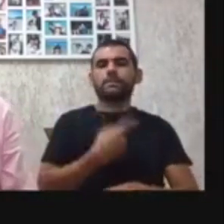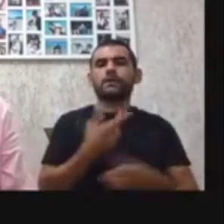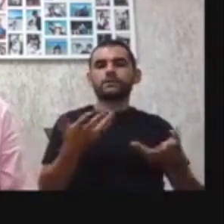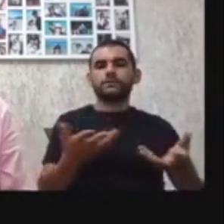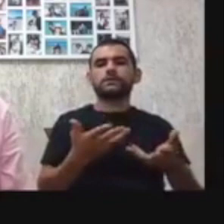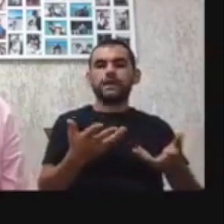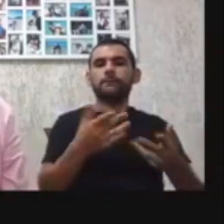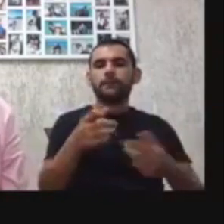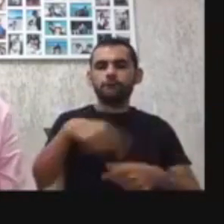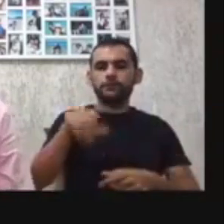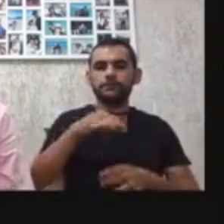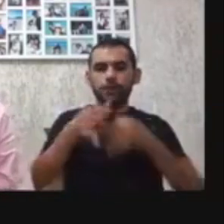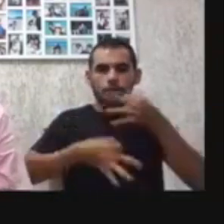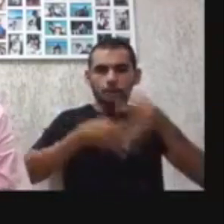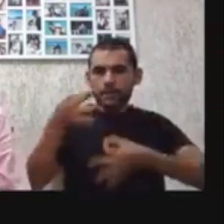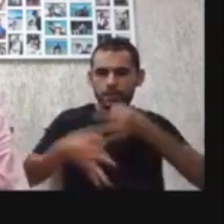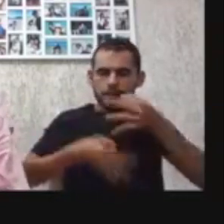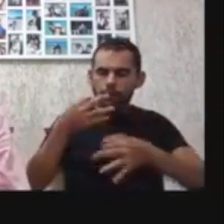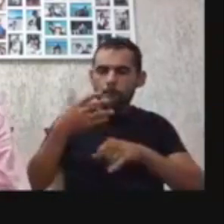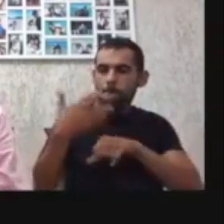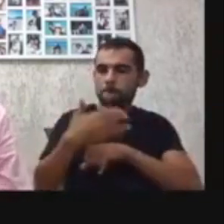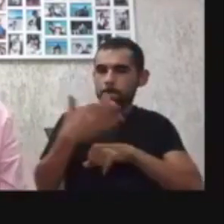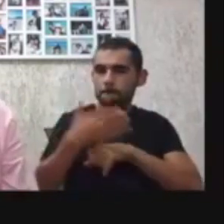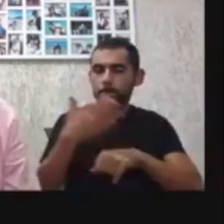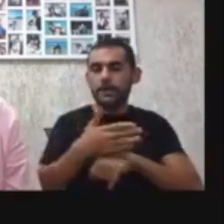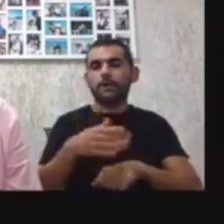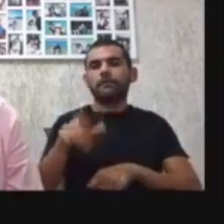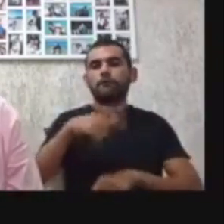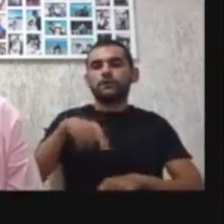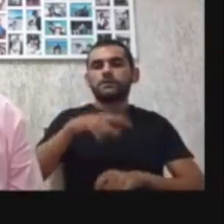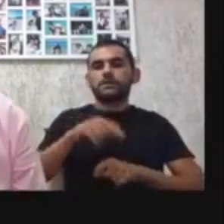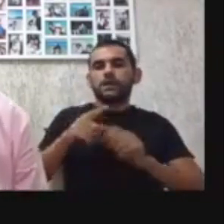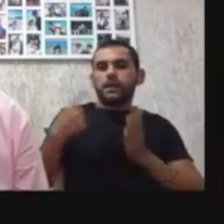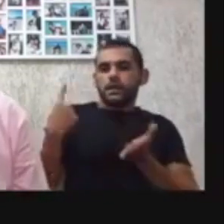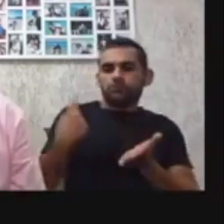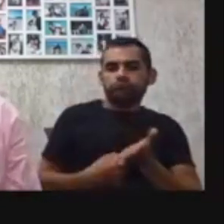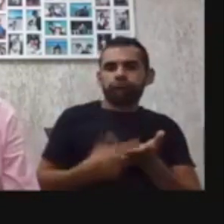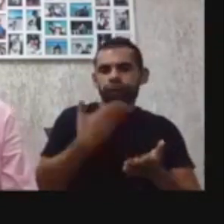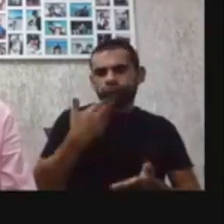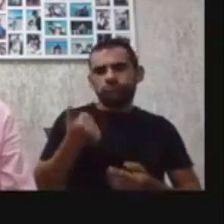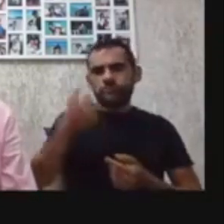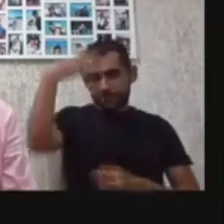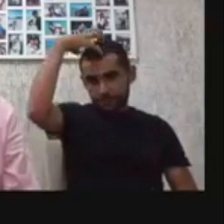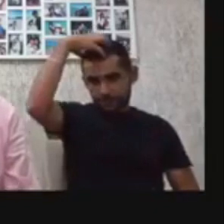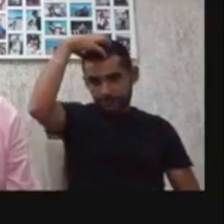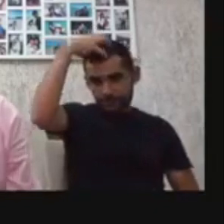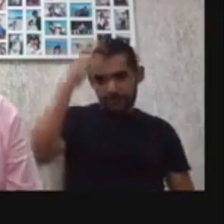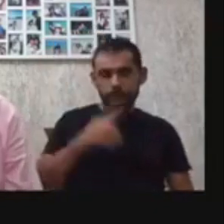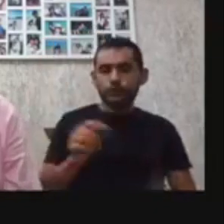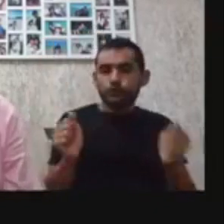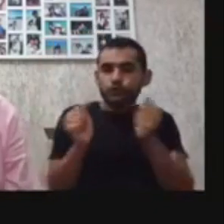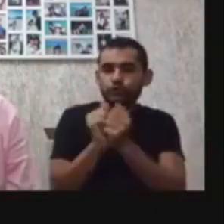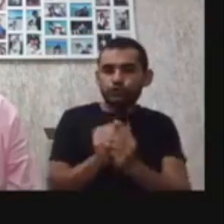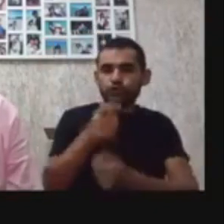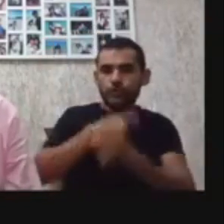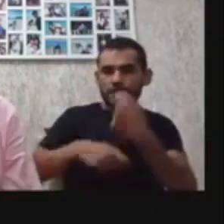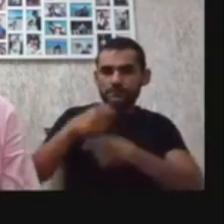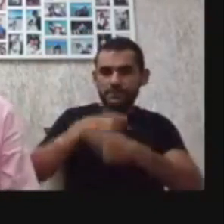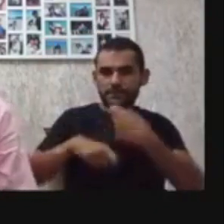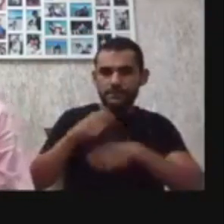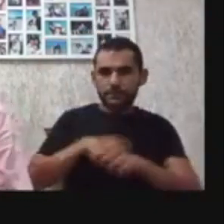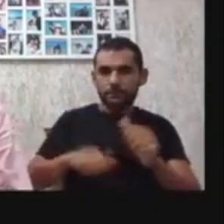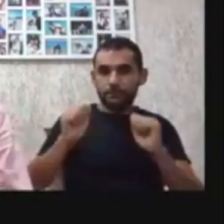queremos que vocês opinem, que vocês participem, que vocês decidam o melhor para São João del Rei junto com a